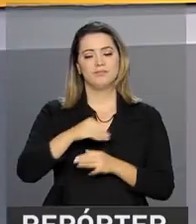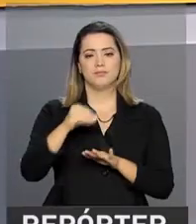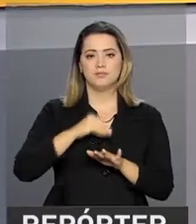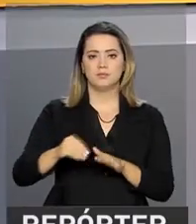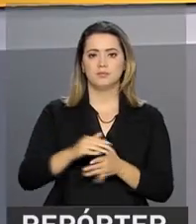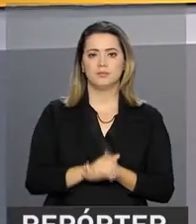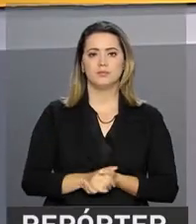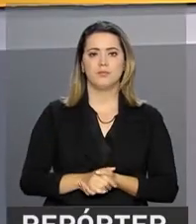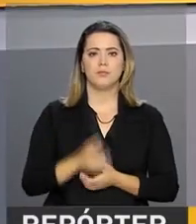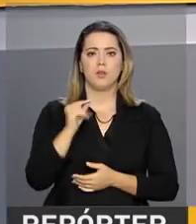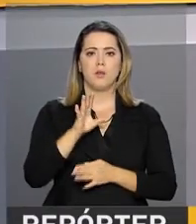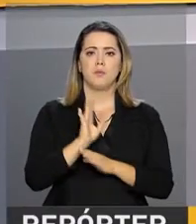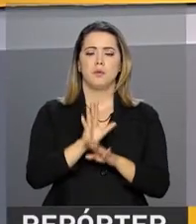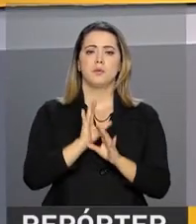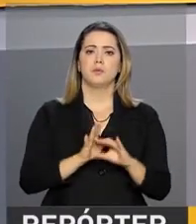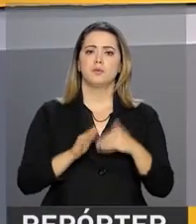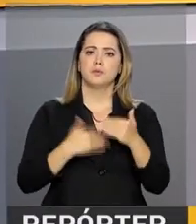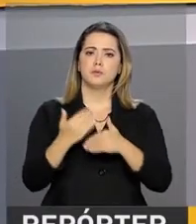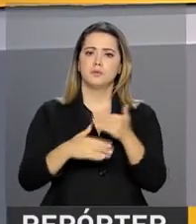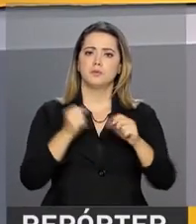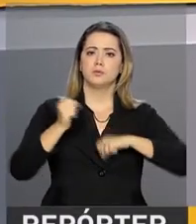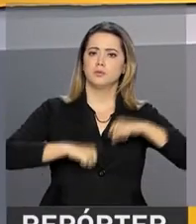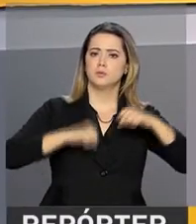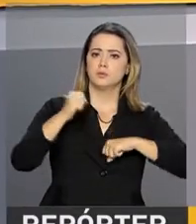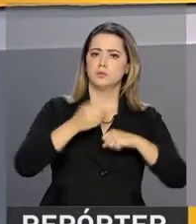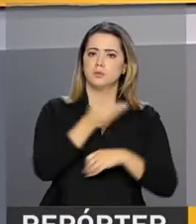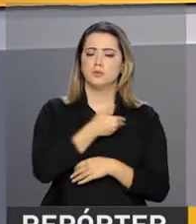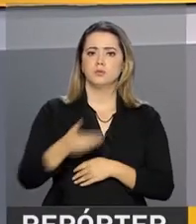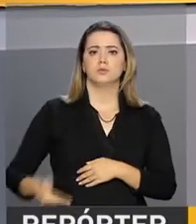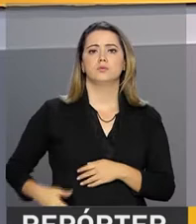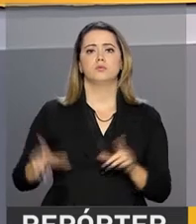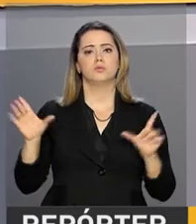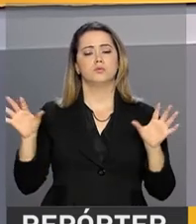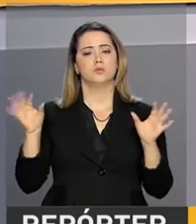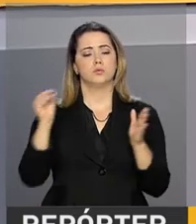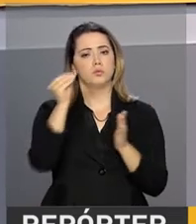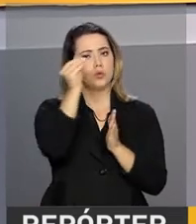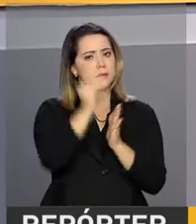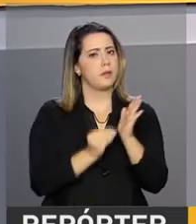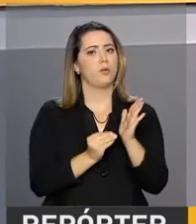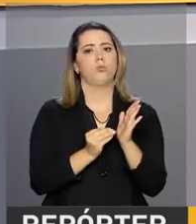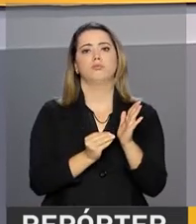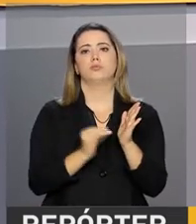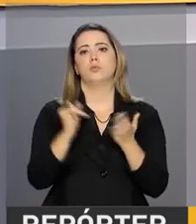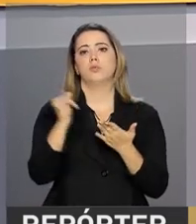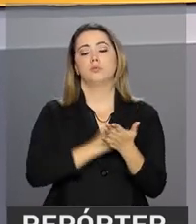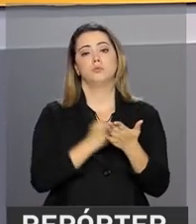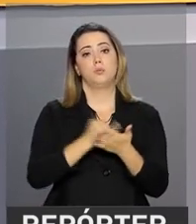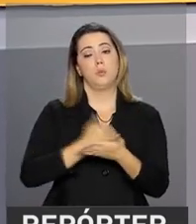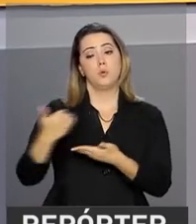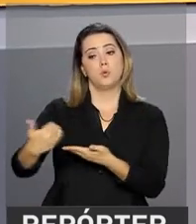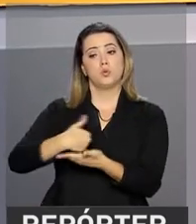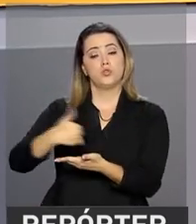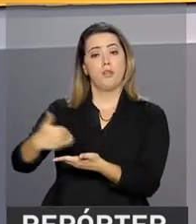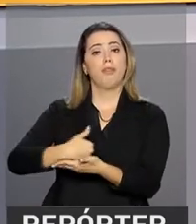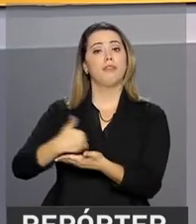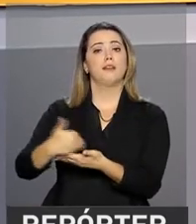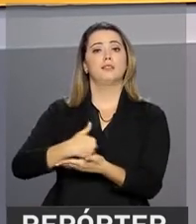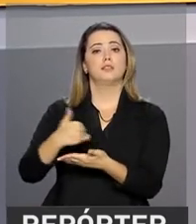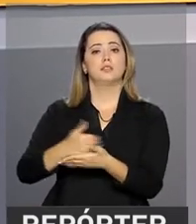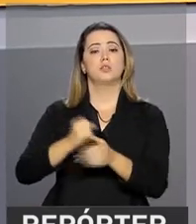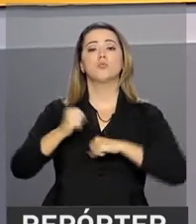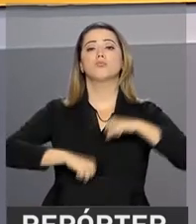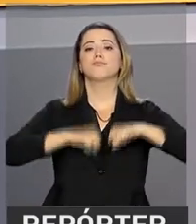e para apoiar o desenvolvimento de indústrias o governo zerou o imposto de importação para máquinas e equipamentos